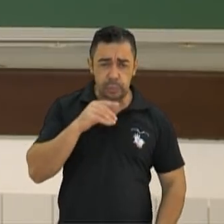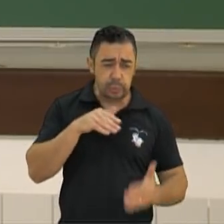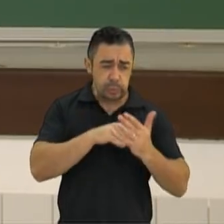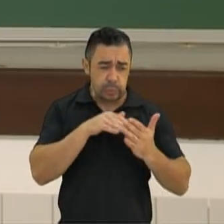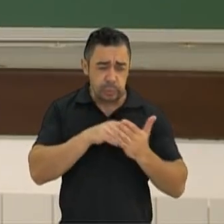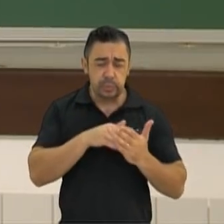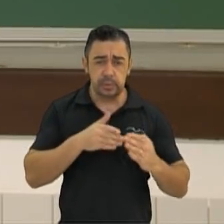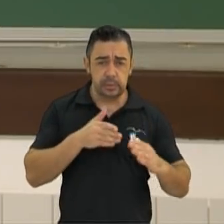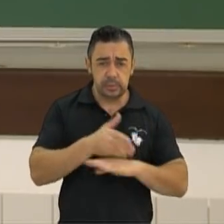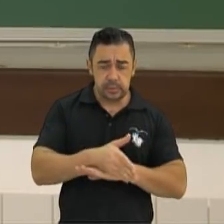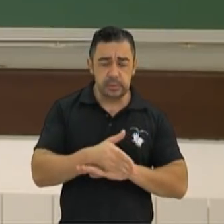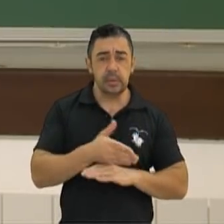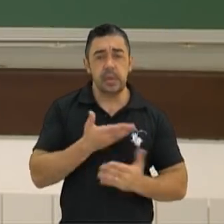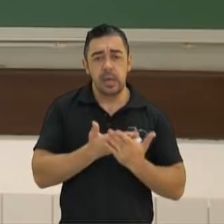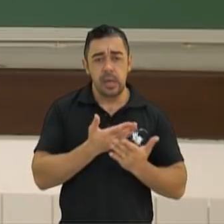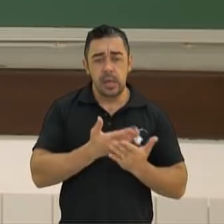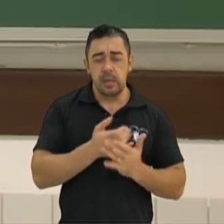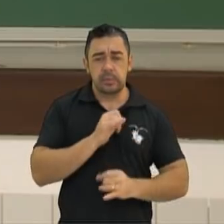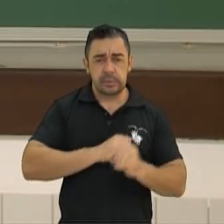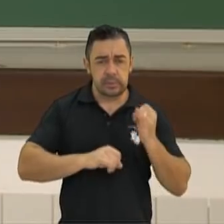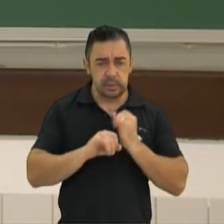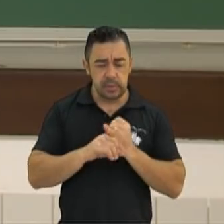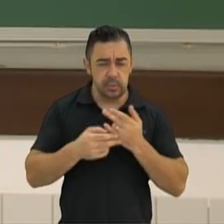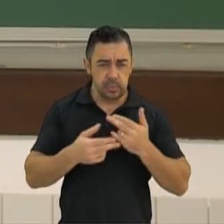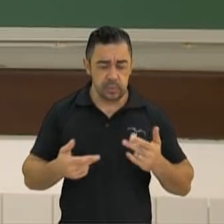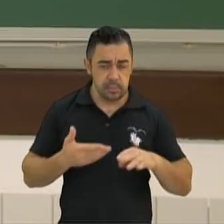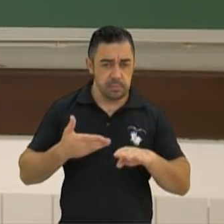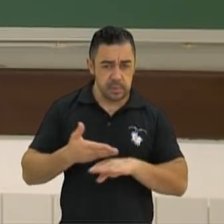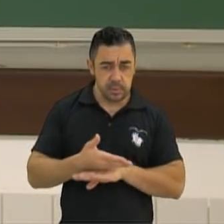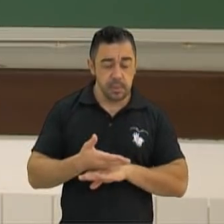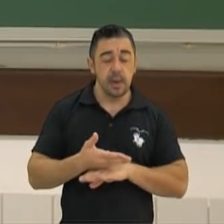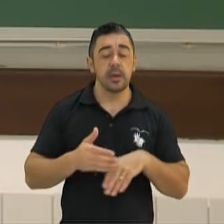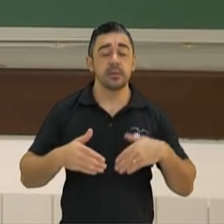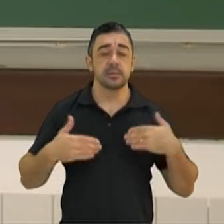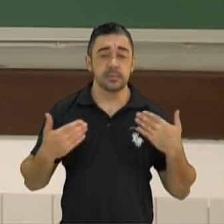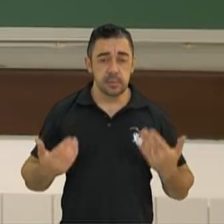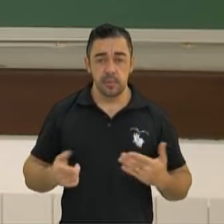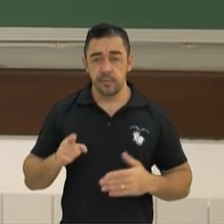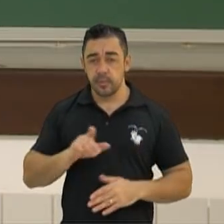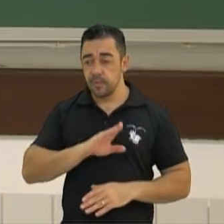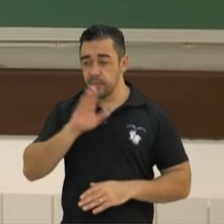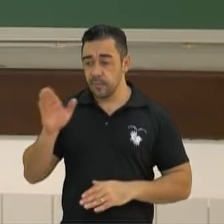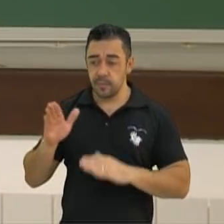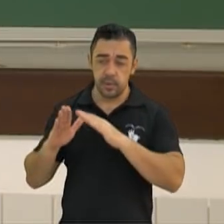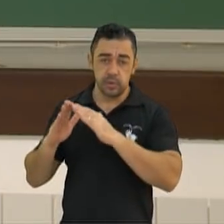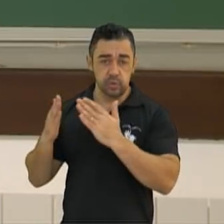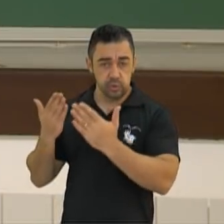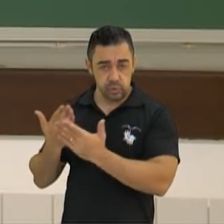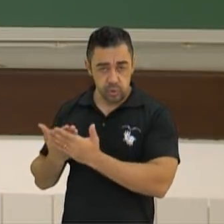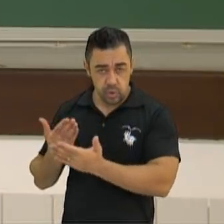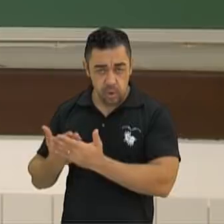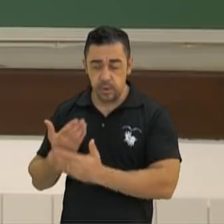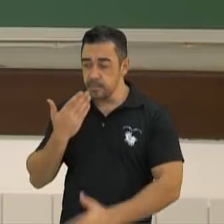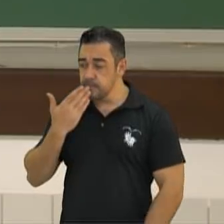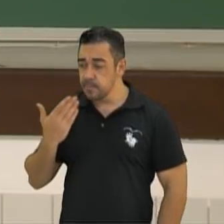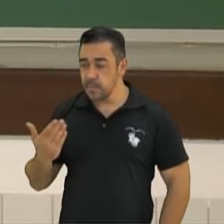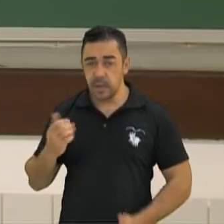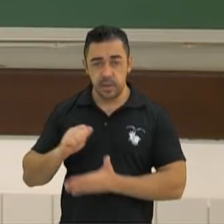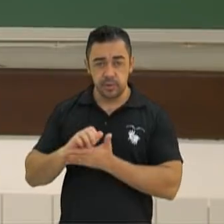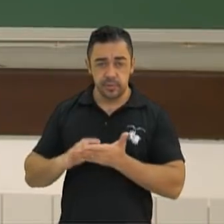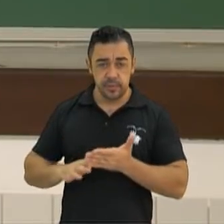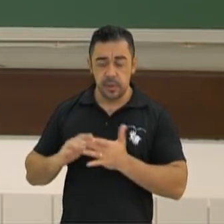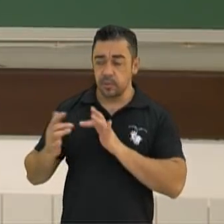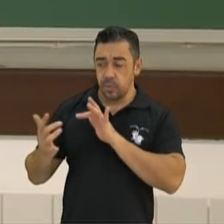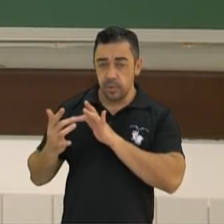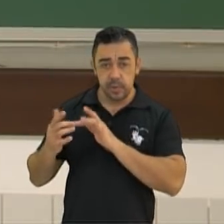em acessar as aulas via Meet, em participar das aulas, assistir às aulas, procure sua escola,